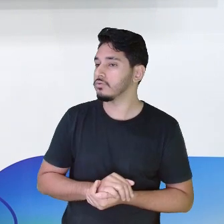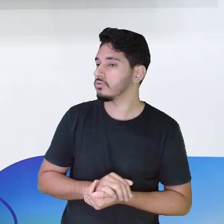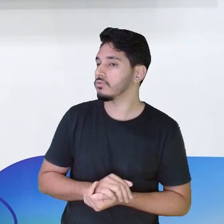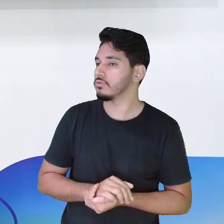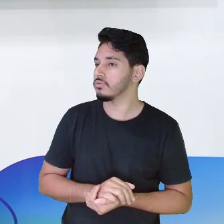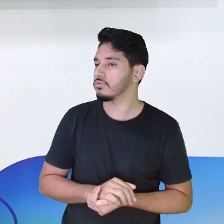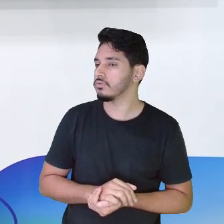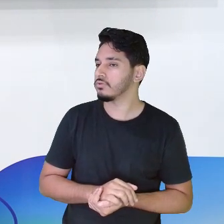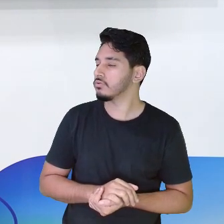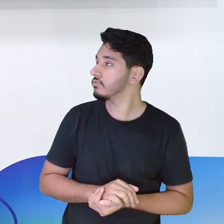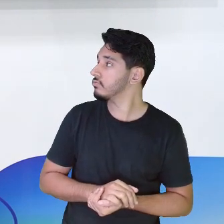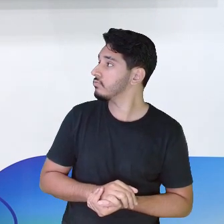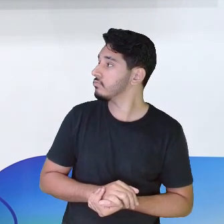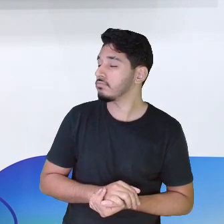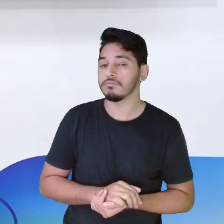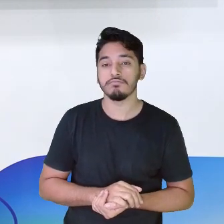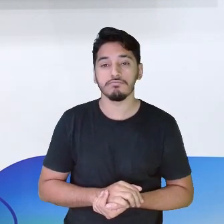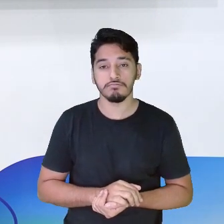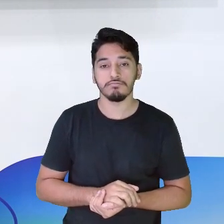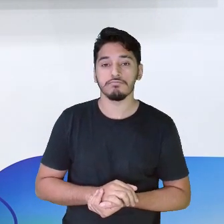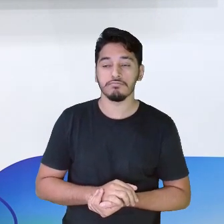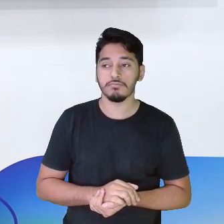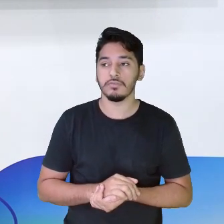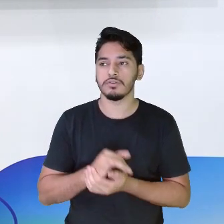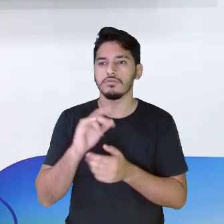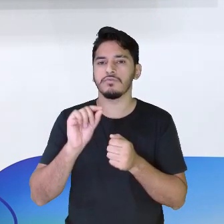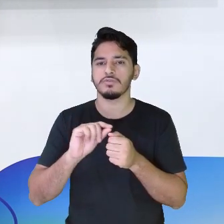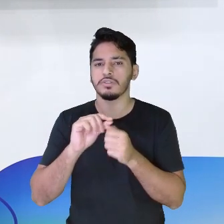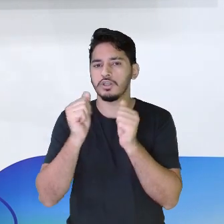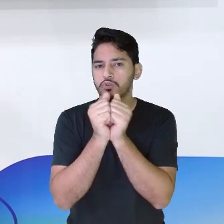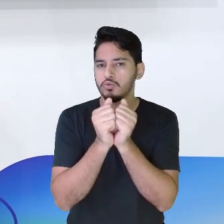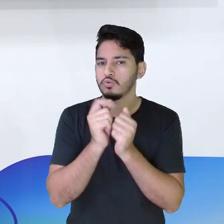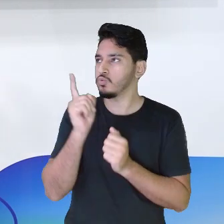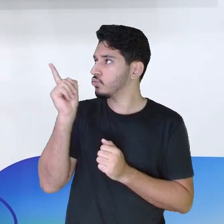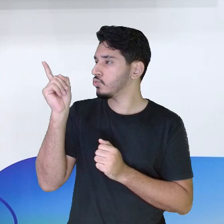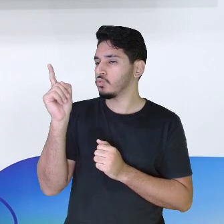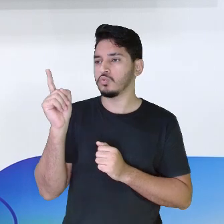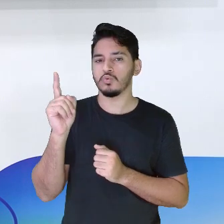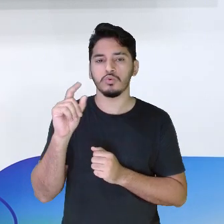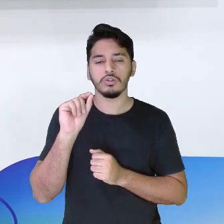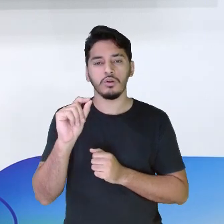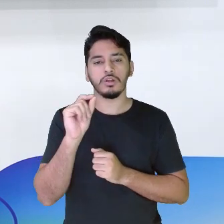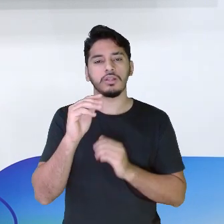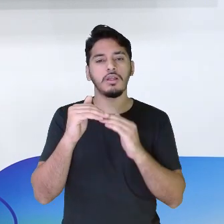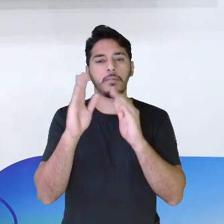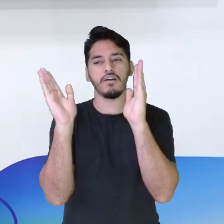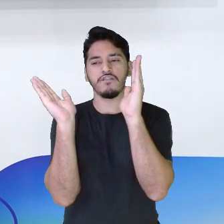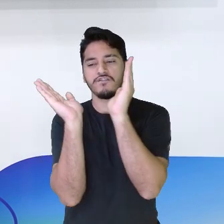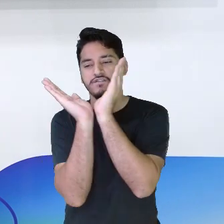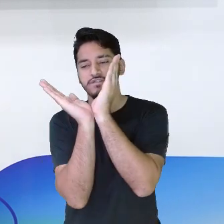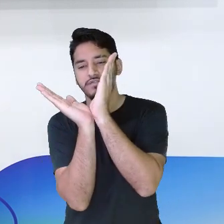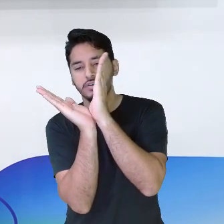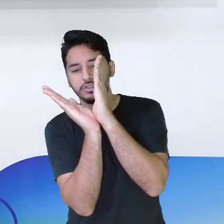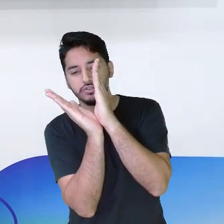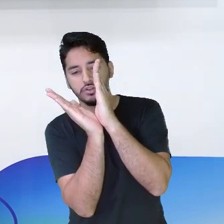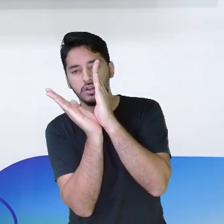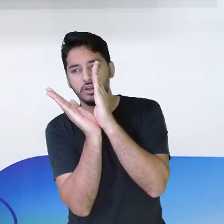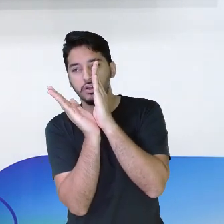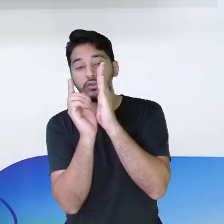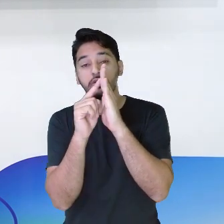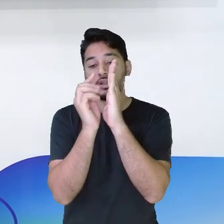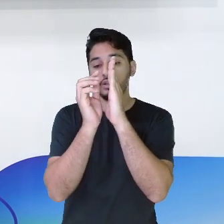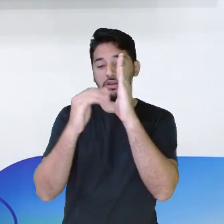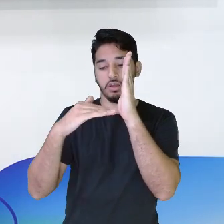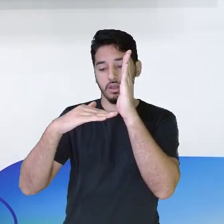né? Assim, basicamente. Se você fizer comigo aí, você vai ver que ele está mais fechadinho, né? Eu tenho ele reto